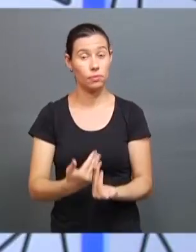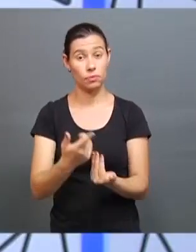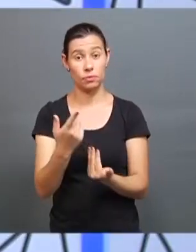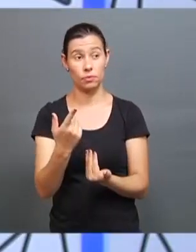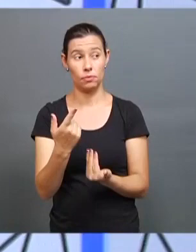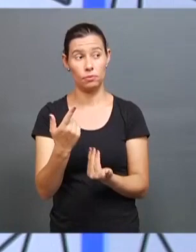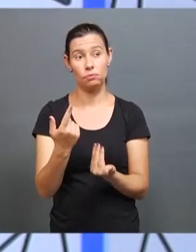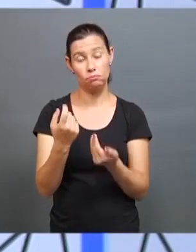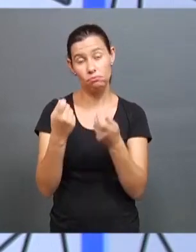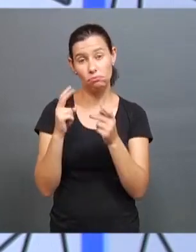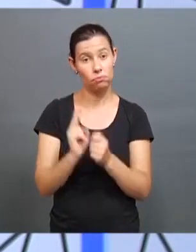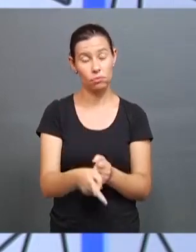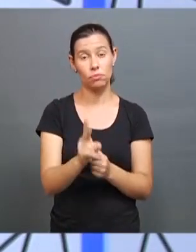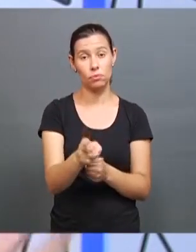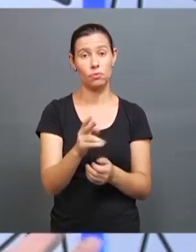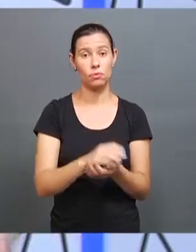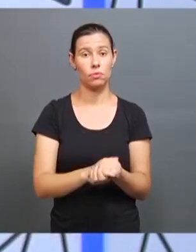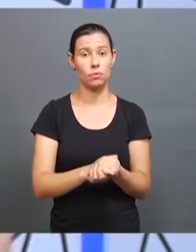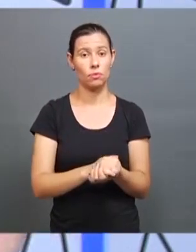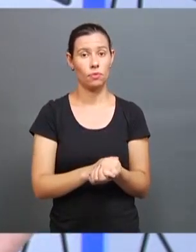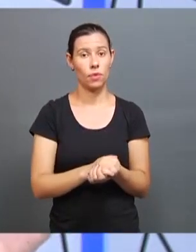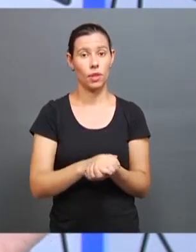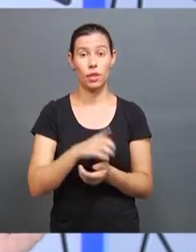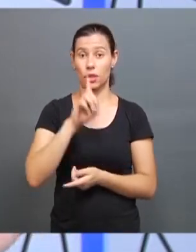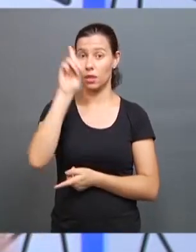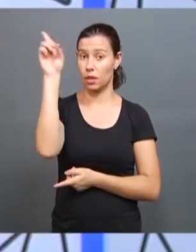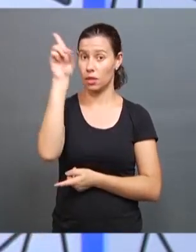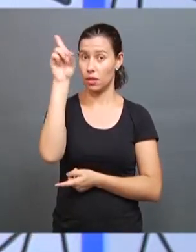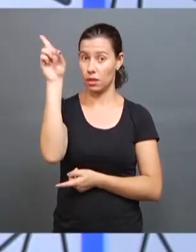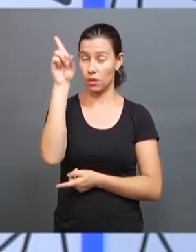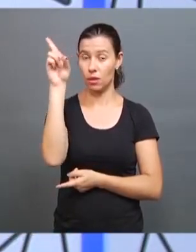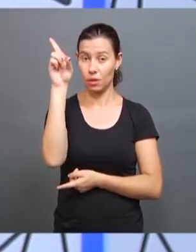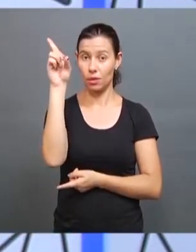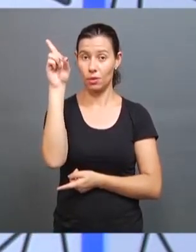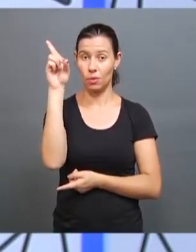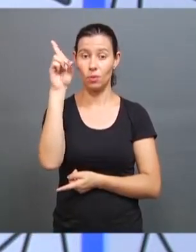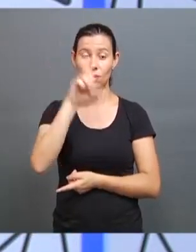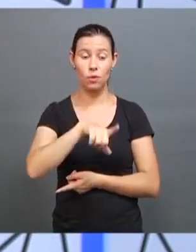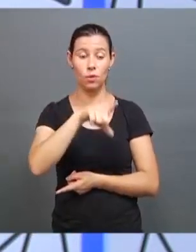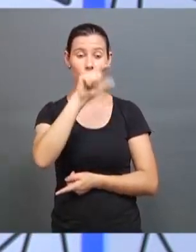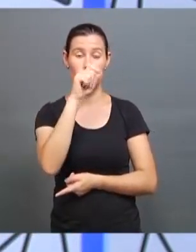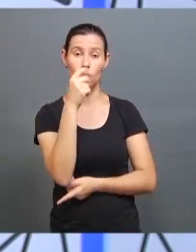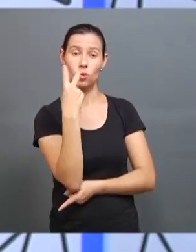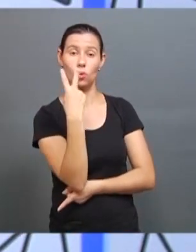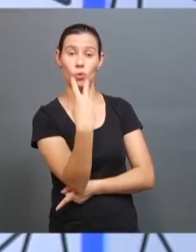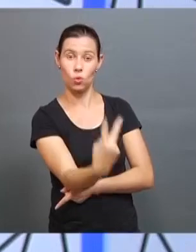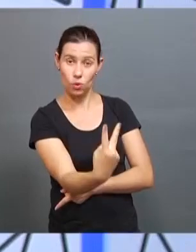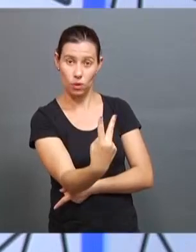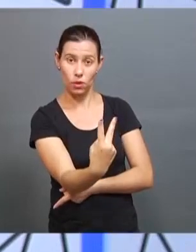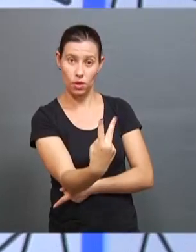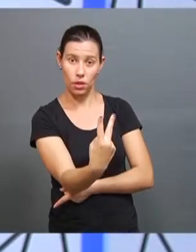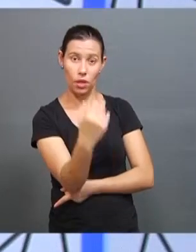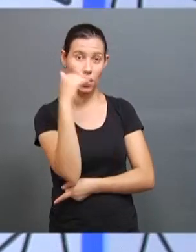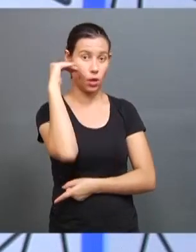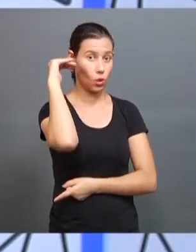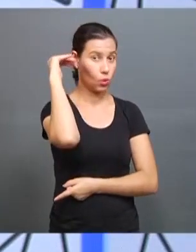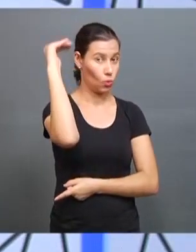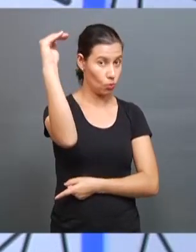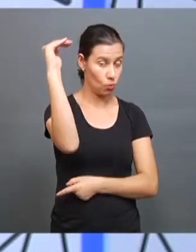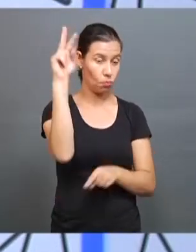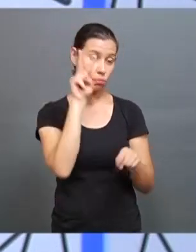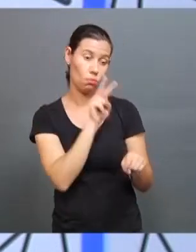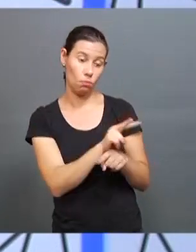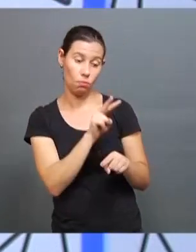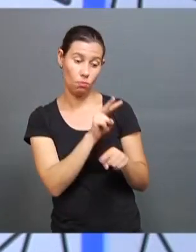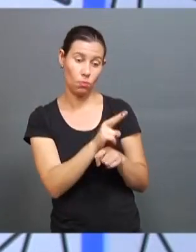que é o seguinte: Papai do Céu não inventou que precisava de pelo menos dois adultos para fazer um pequeno. Isso